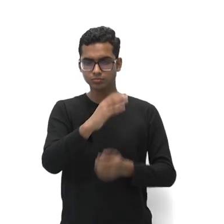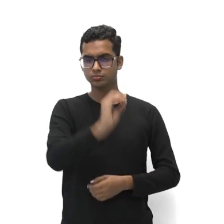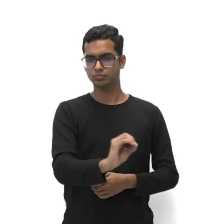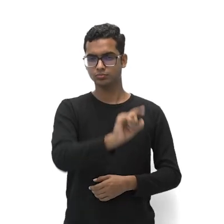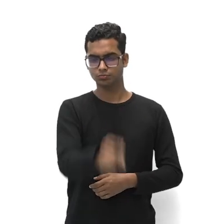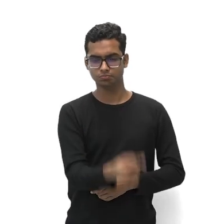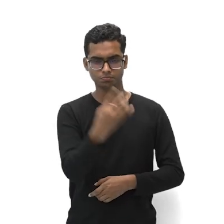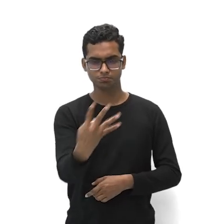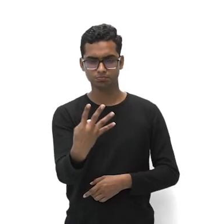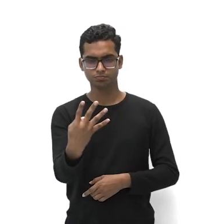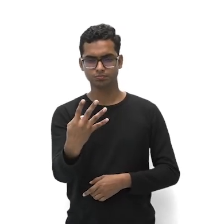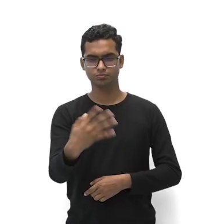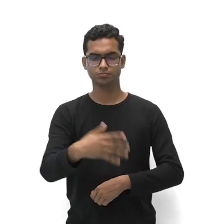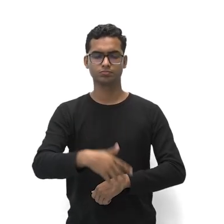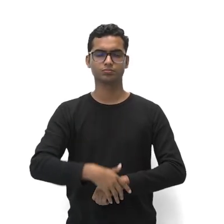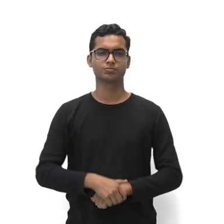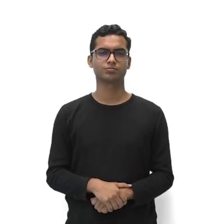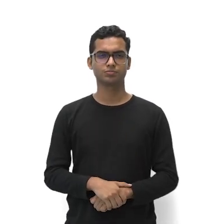0,4.